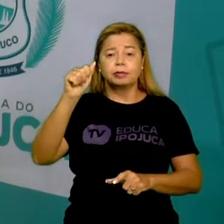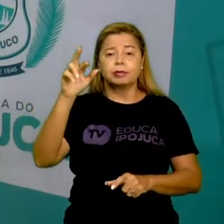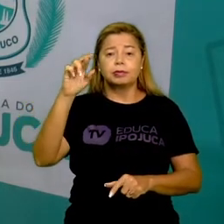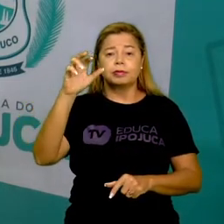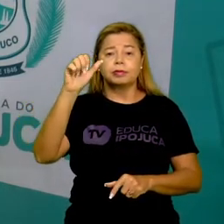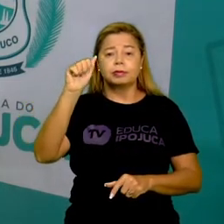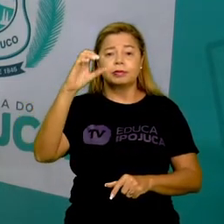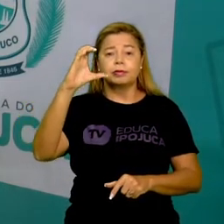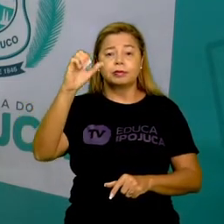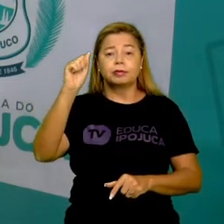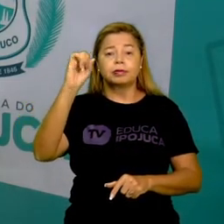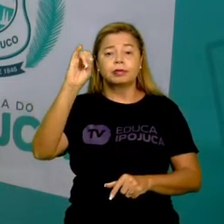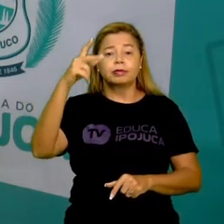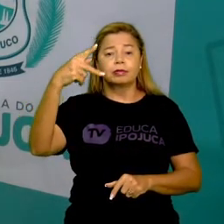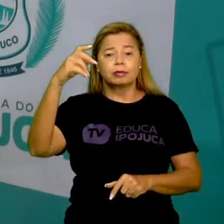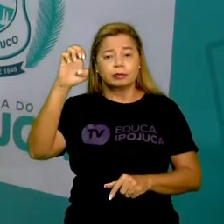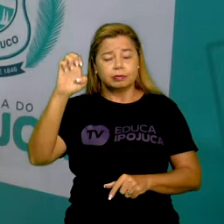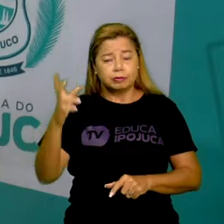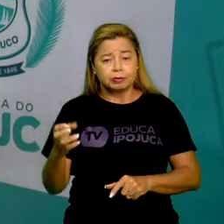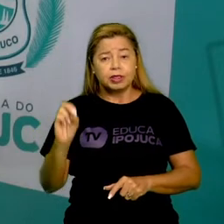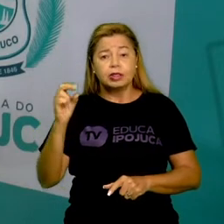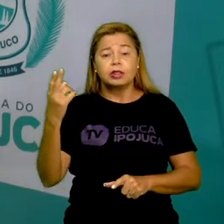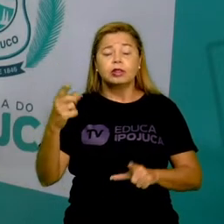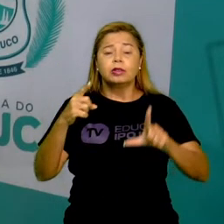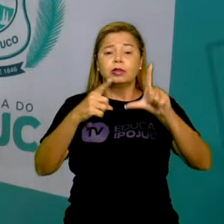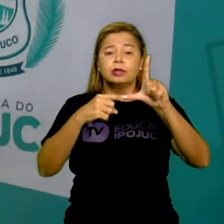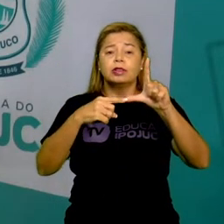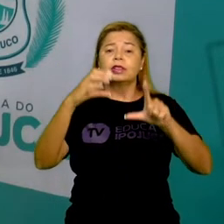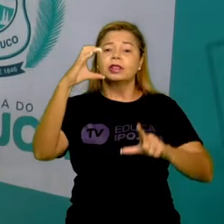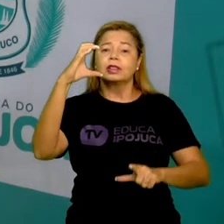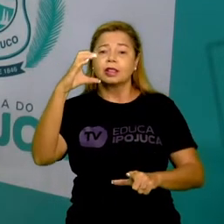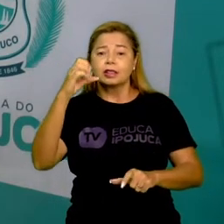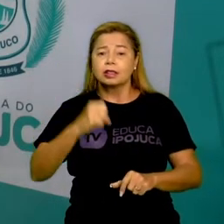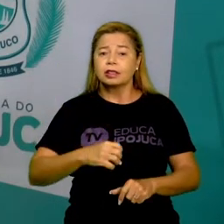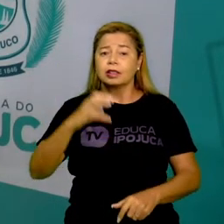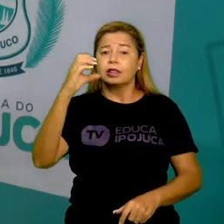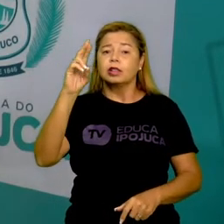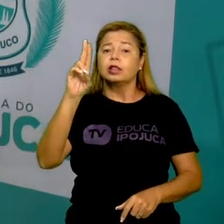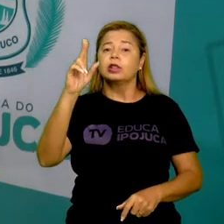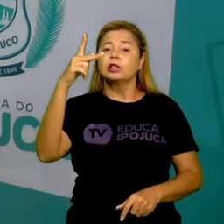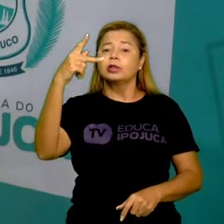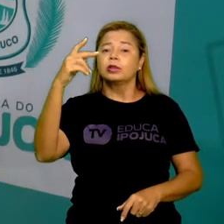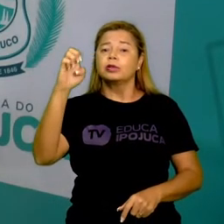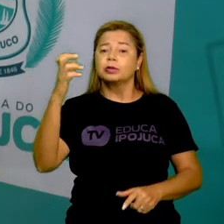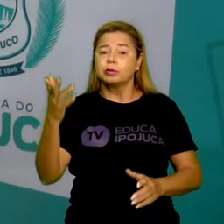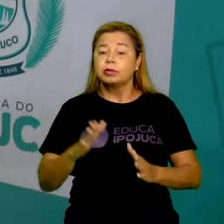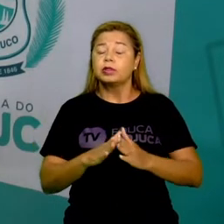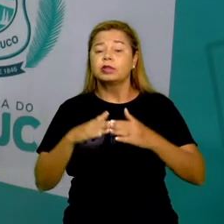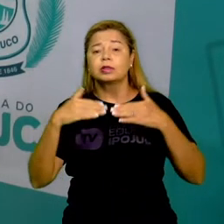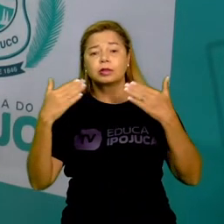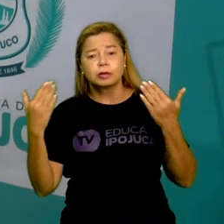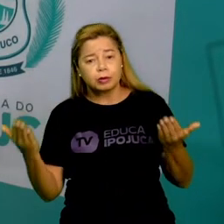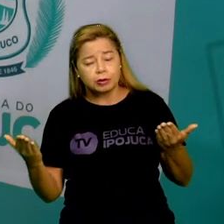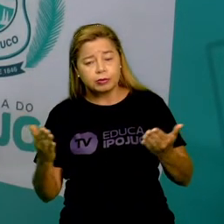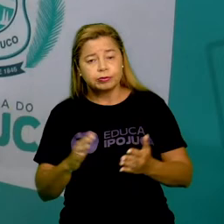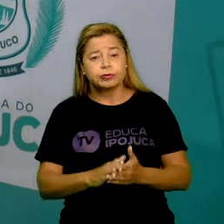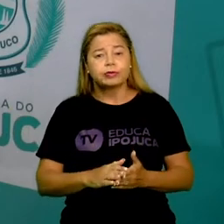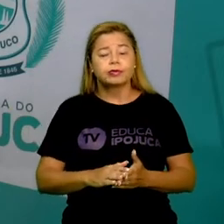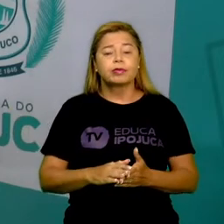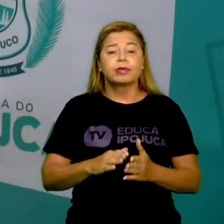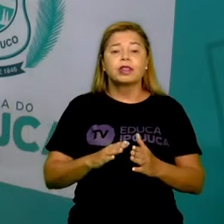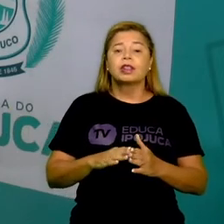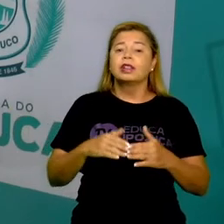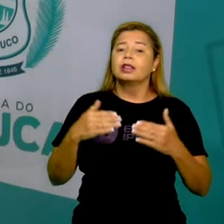E aí, você consegue identificar, olhando esse mapa, faça uma revisão de tudo que foi visualizado aqui na área da